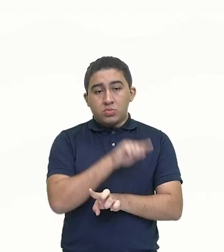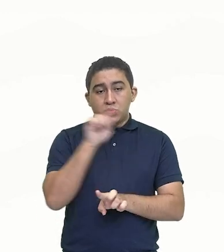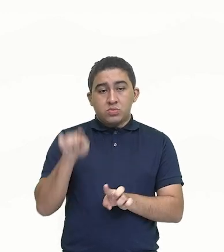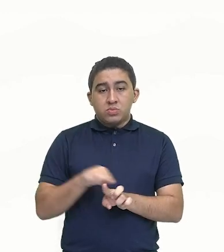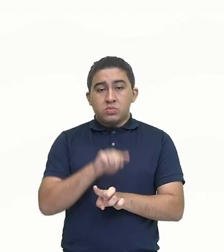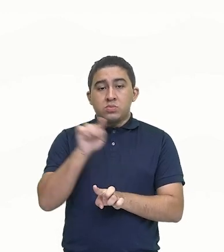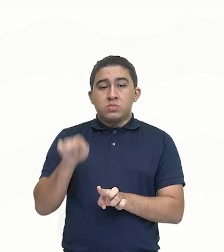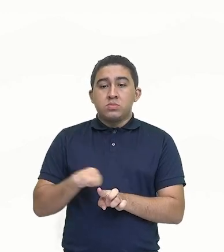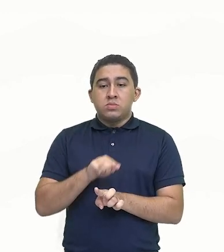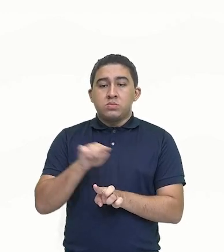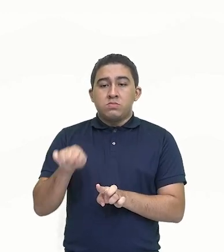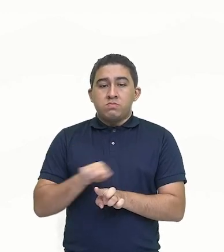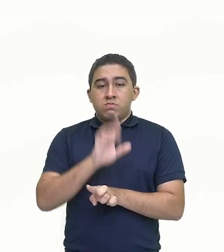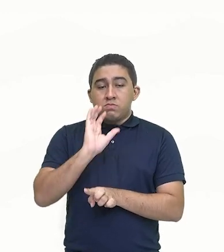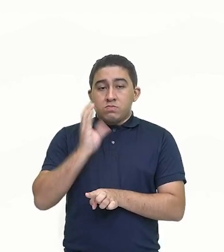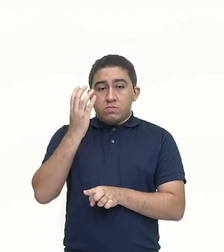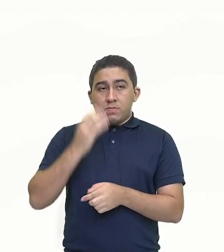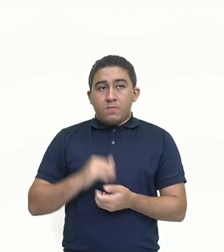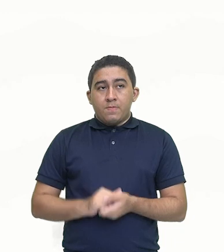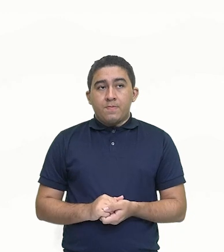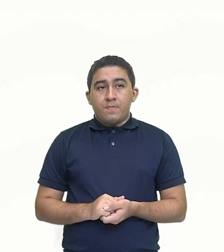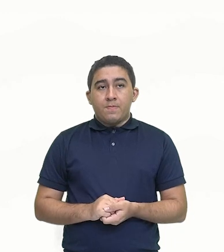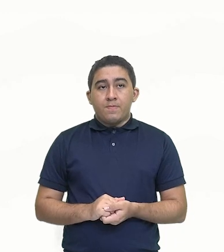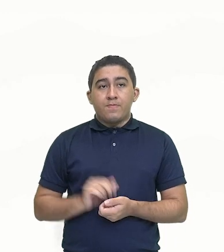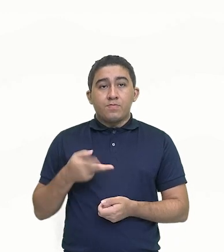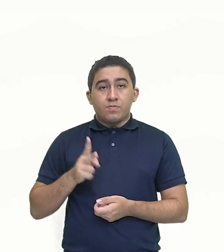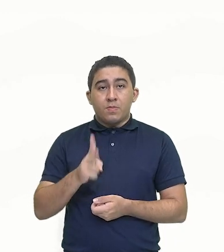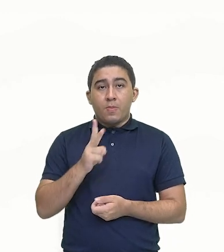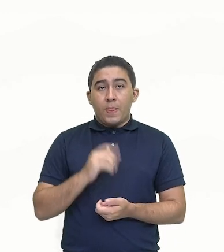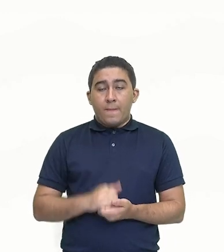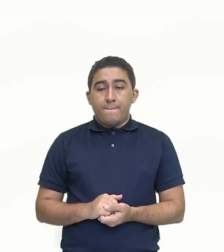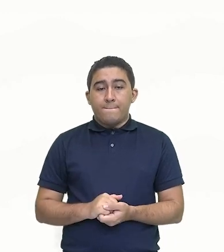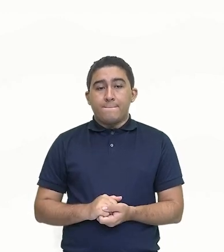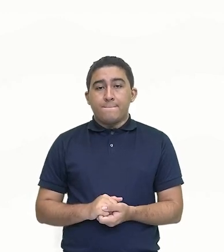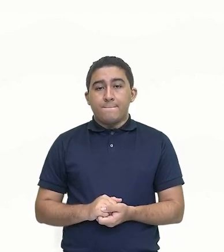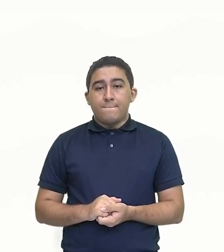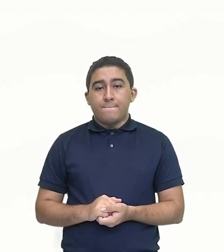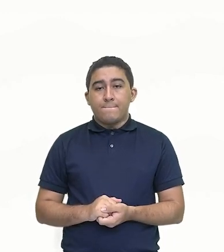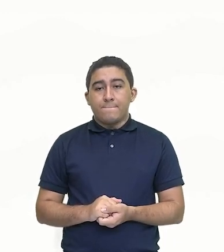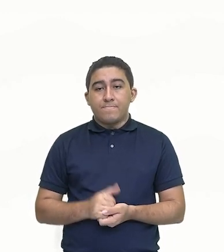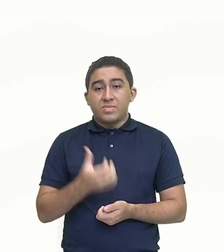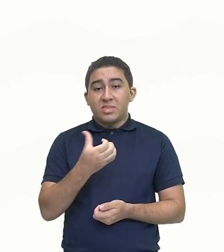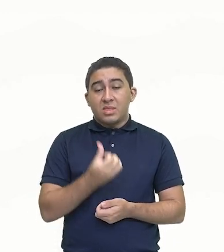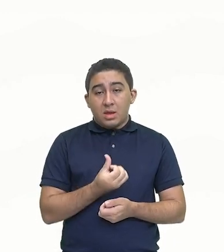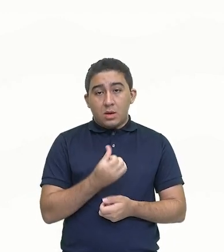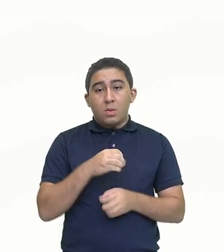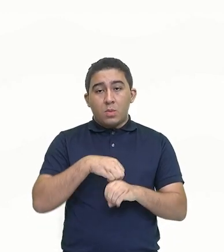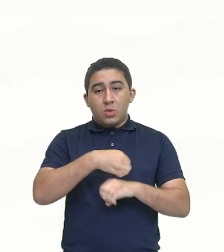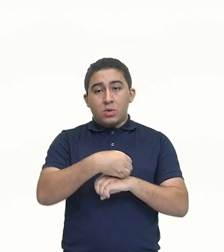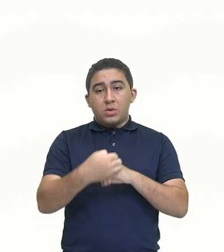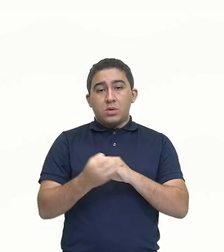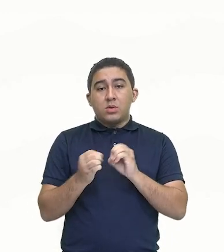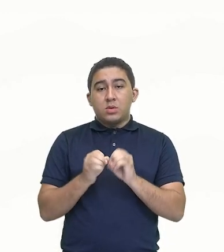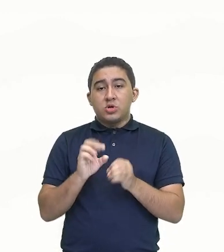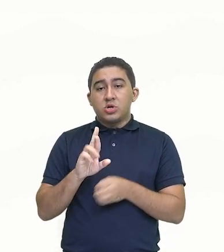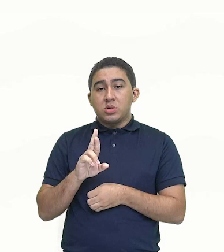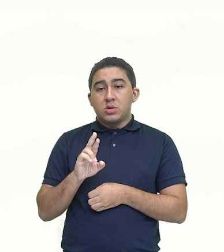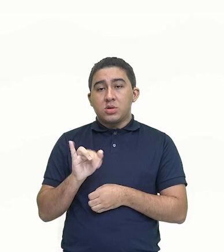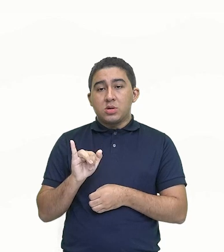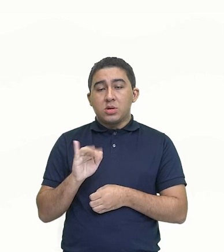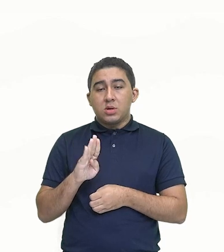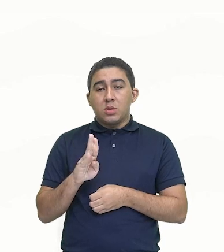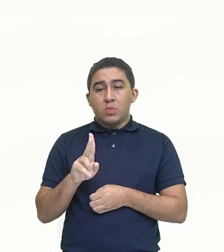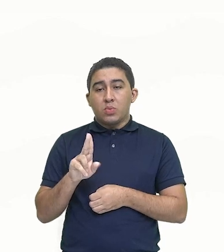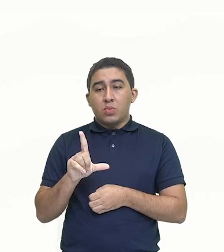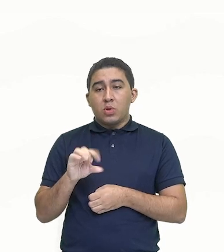aqui do ciclo de Calvin. Então, continuando, 6 moléculas de ribulose de fosfato,